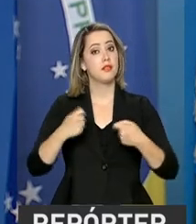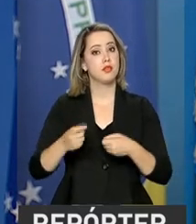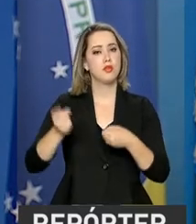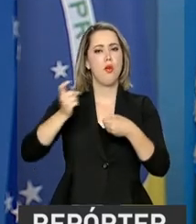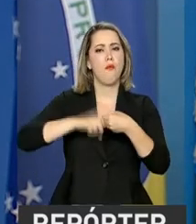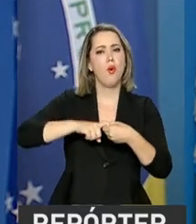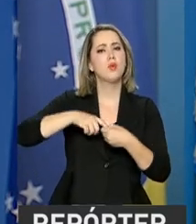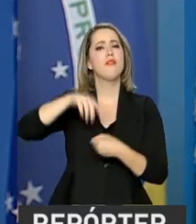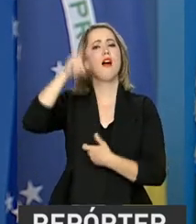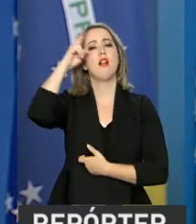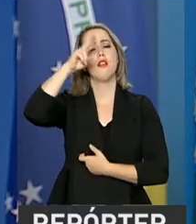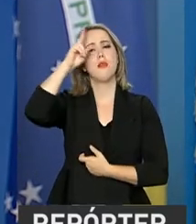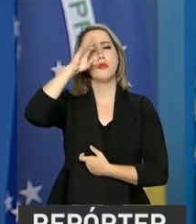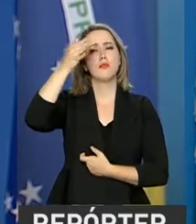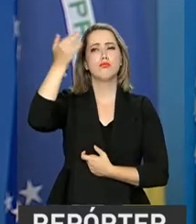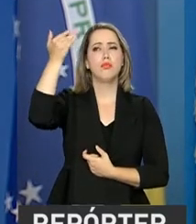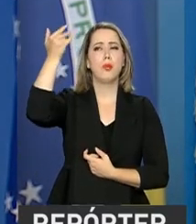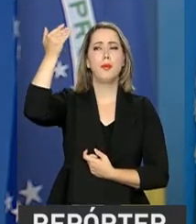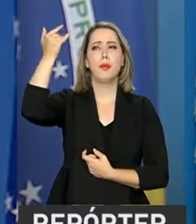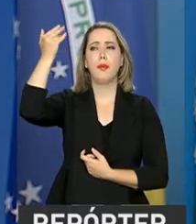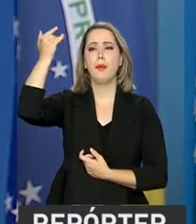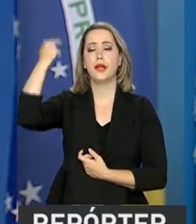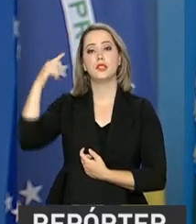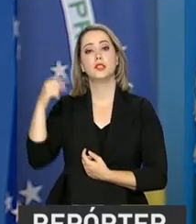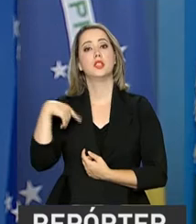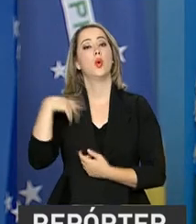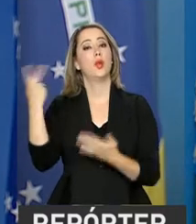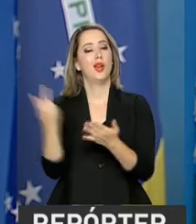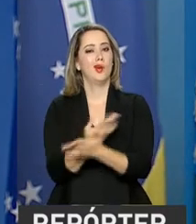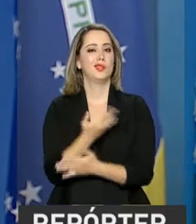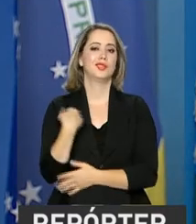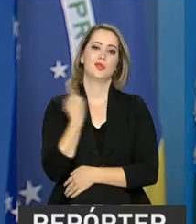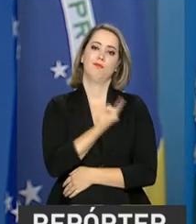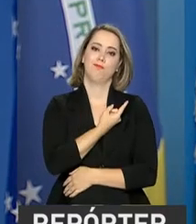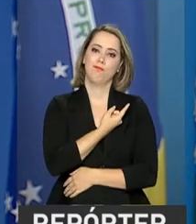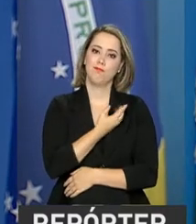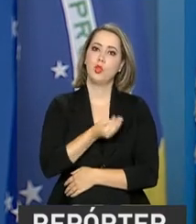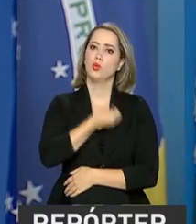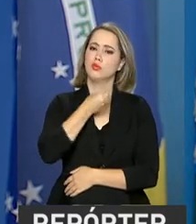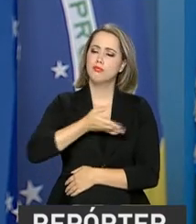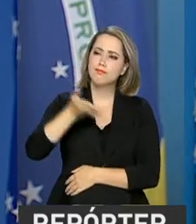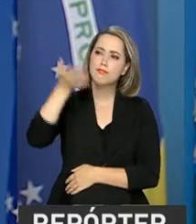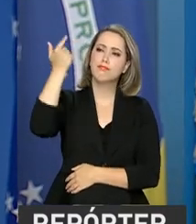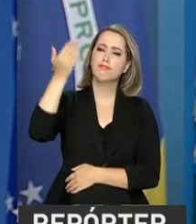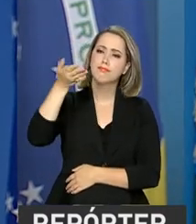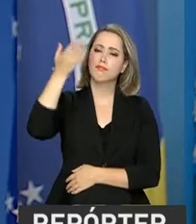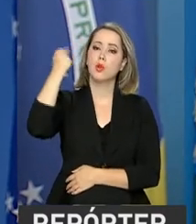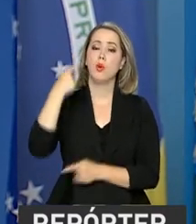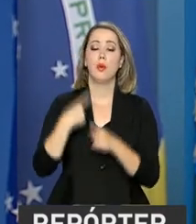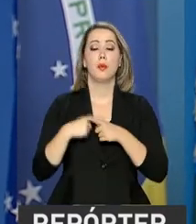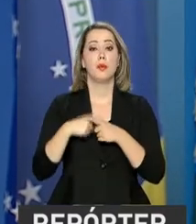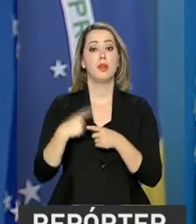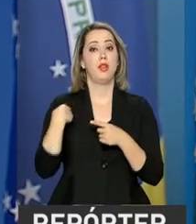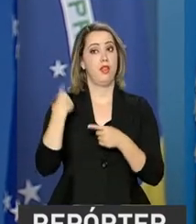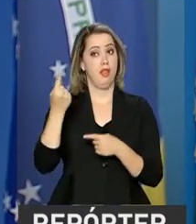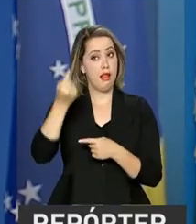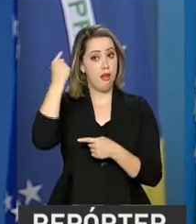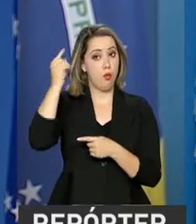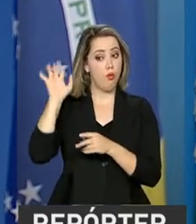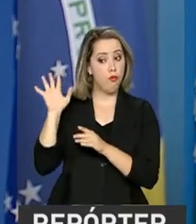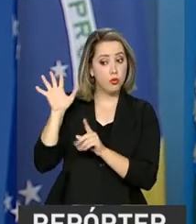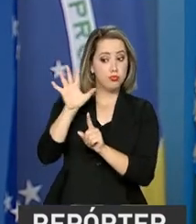uma importante rememorar os fatos da história brasileira por que eles na verdade é que nos mobilizam